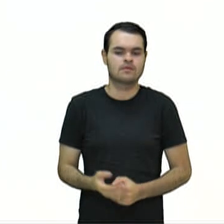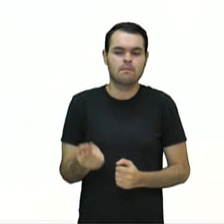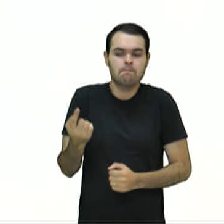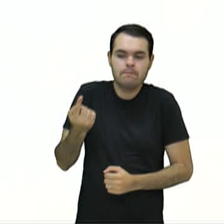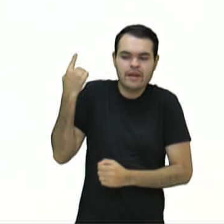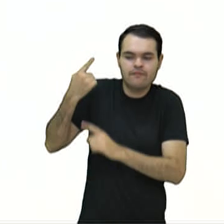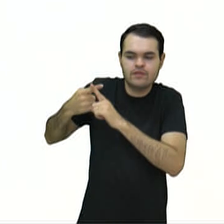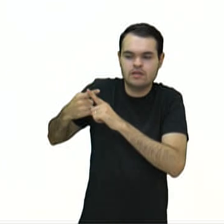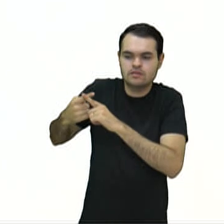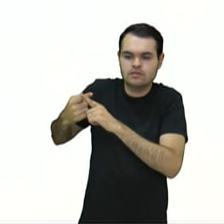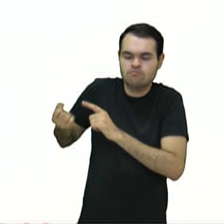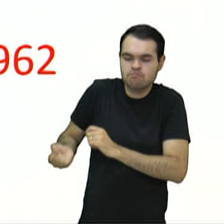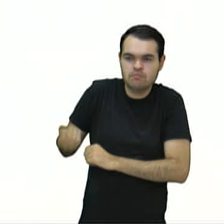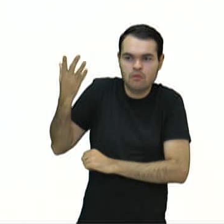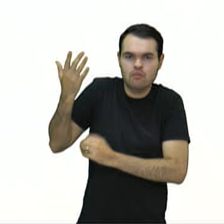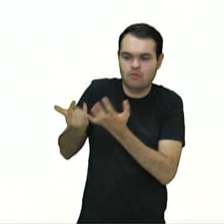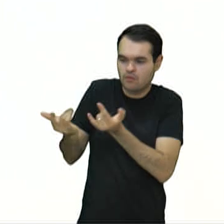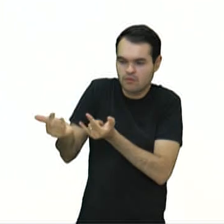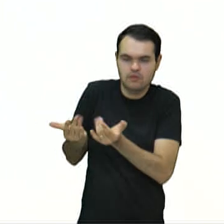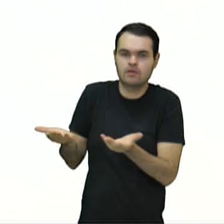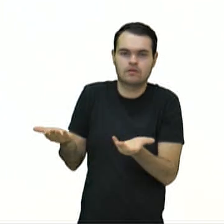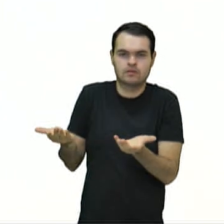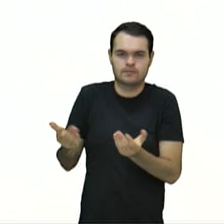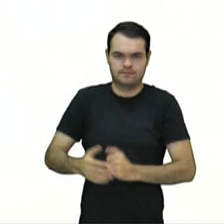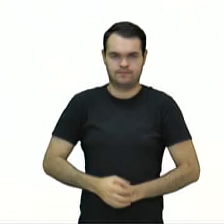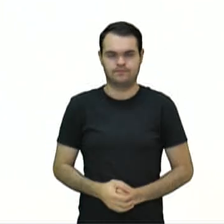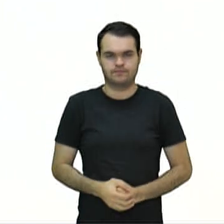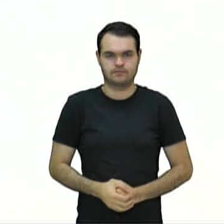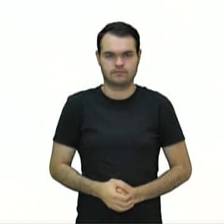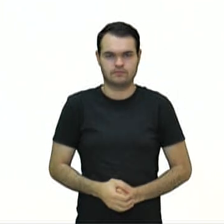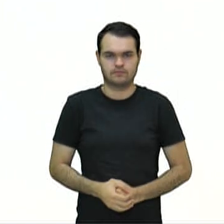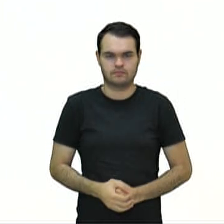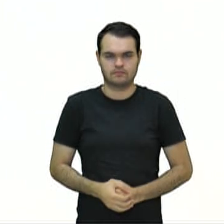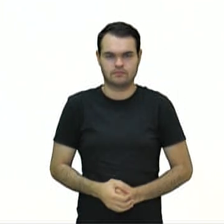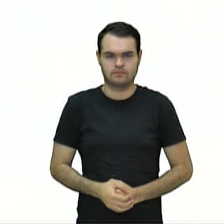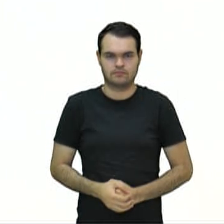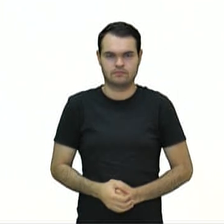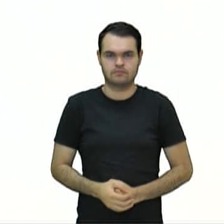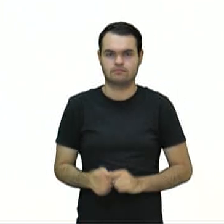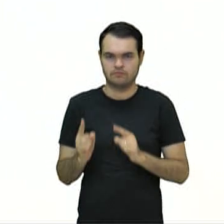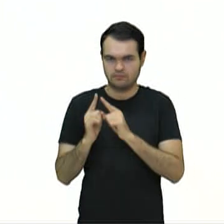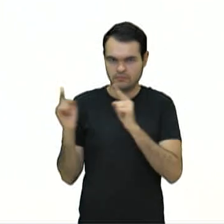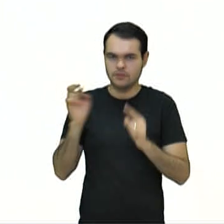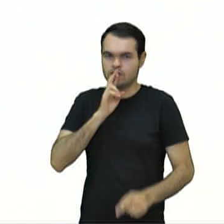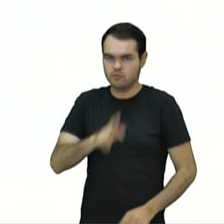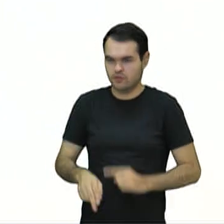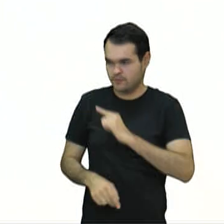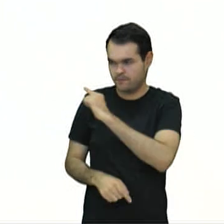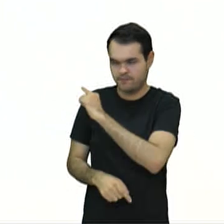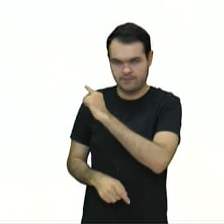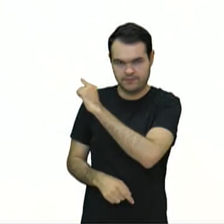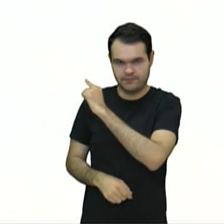primeira aparição do Homem-Aranha? In August 1962.